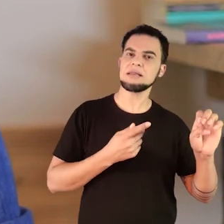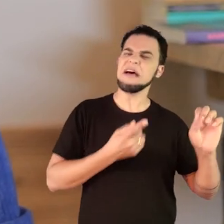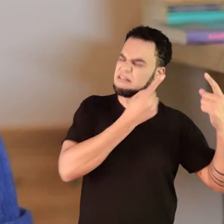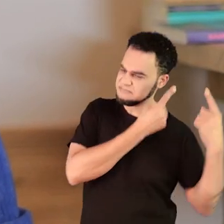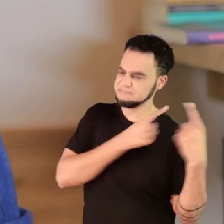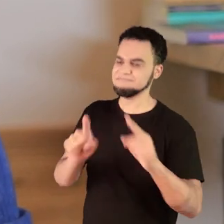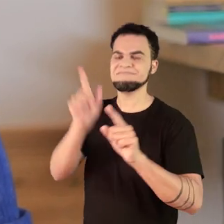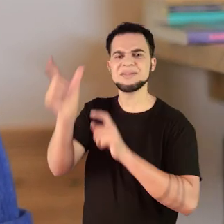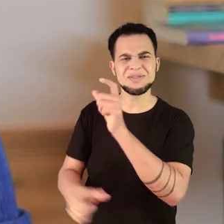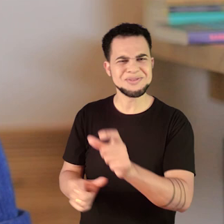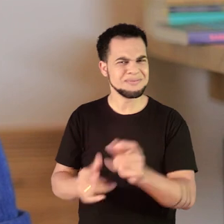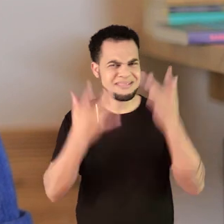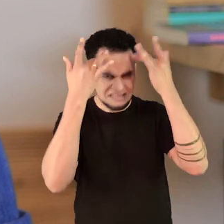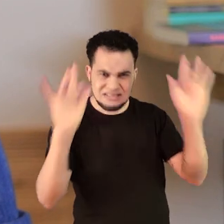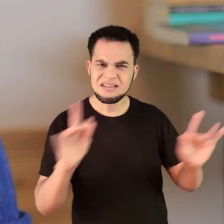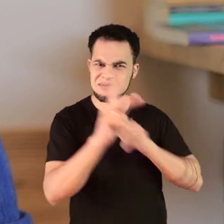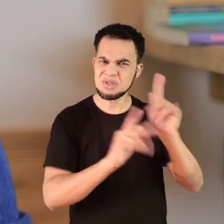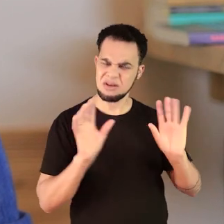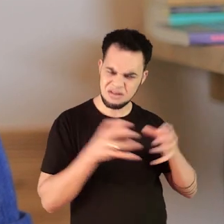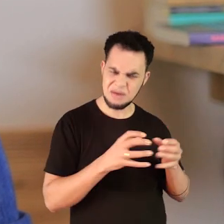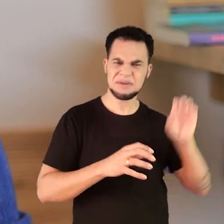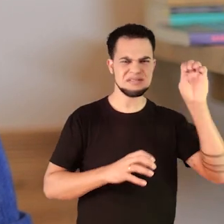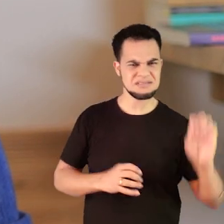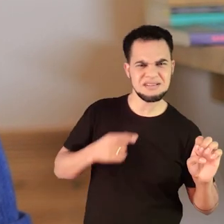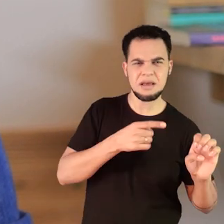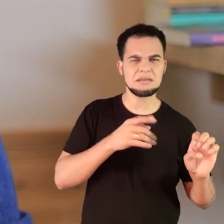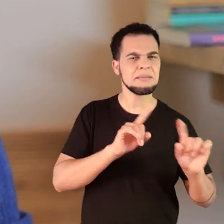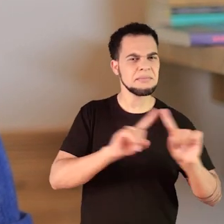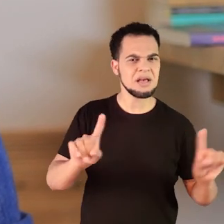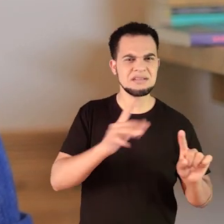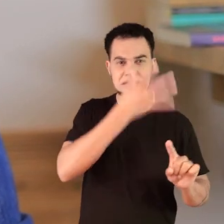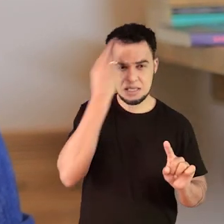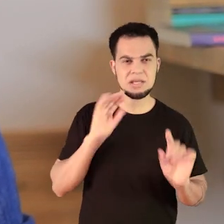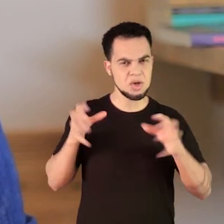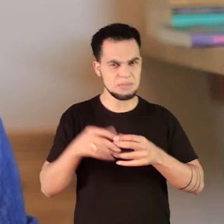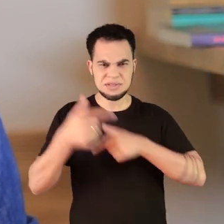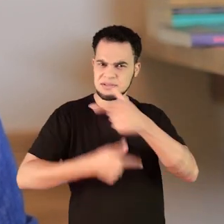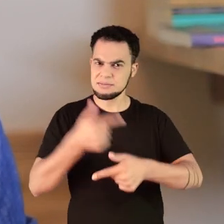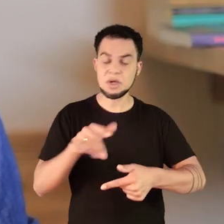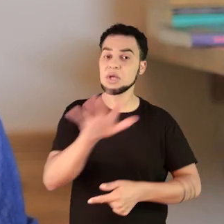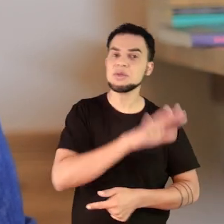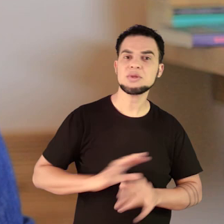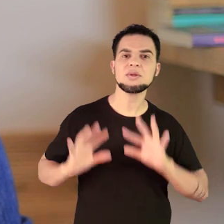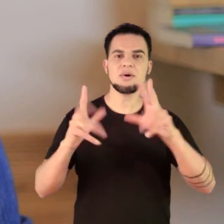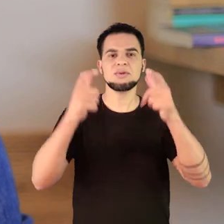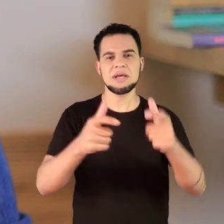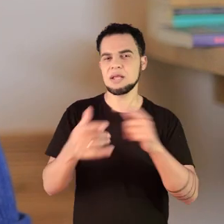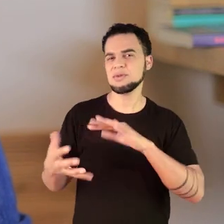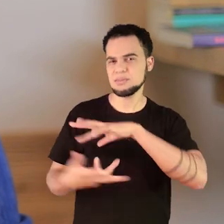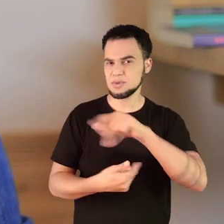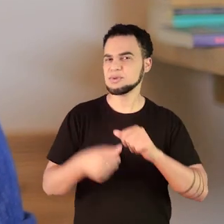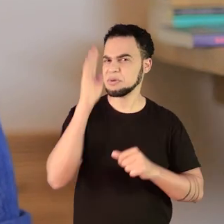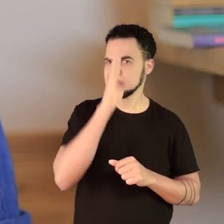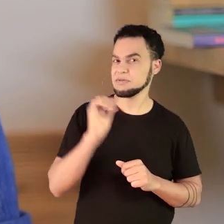para atacar essas pessoas. Muito estranho essas pessoas de esquerda que esquecem que classe trabalhadora está em todo lugar do mundo, não só